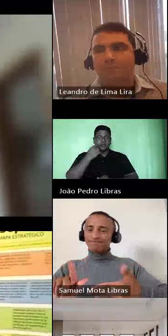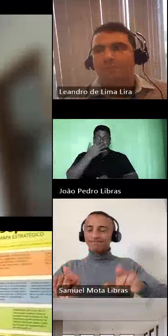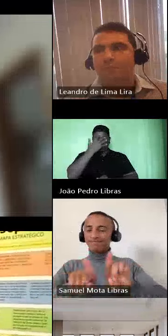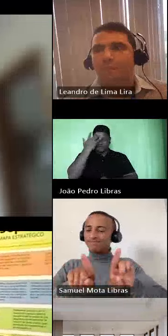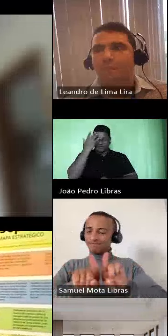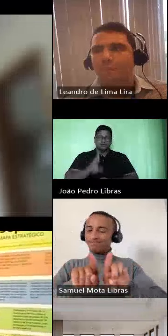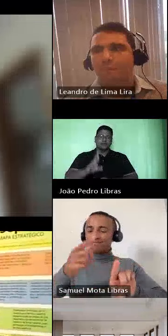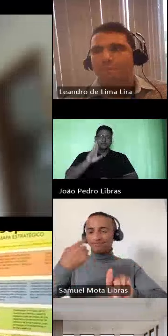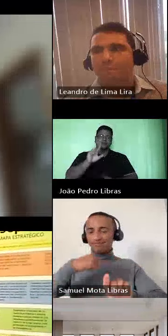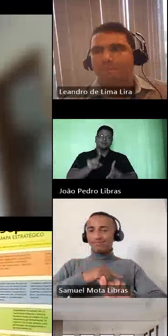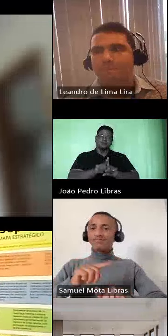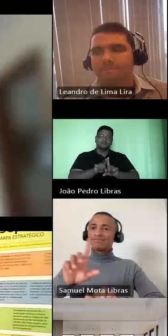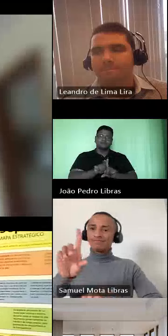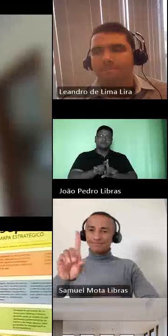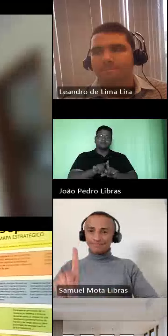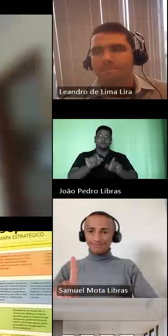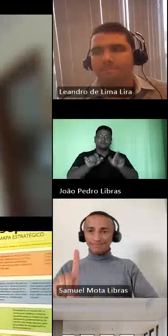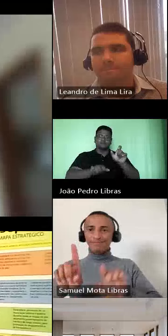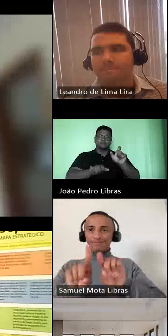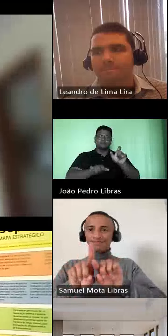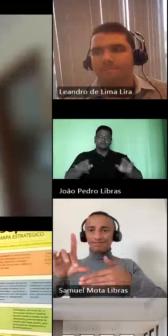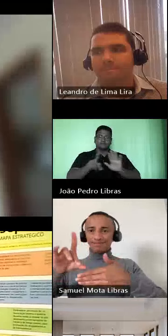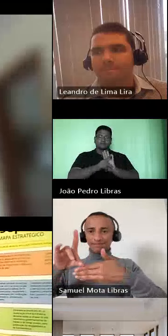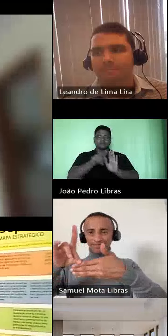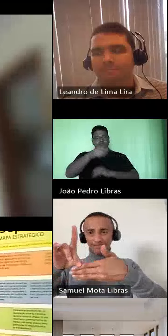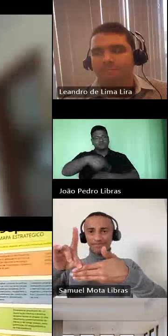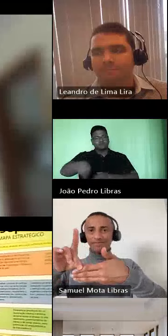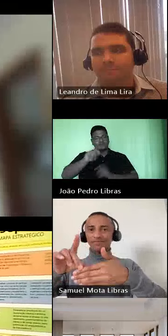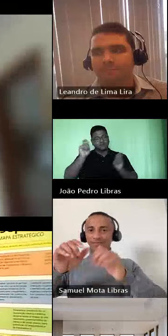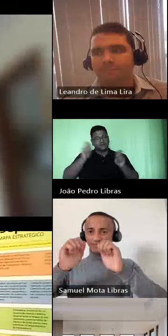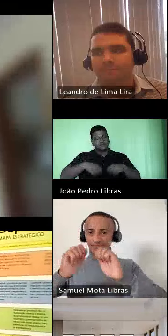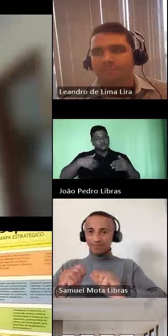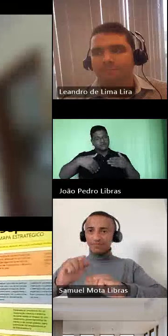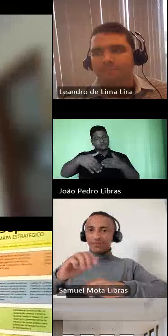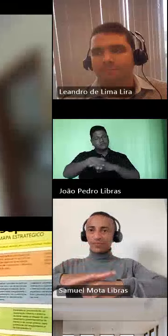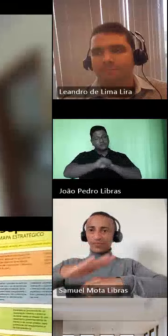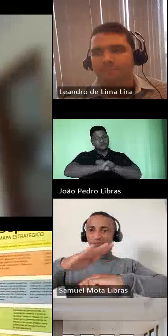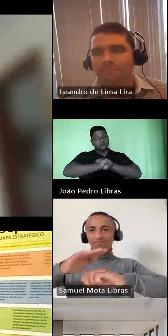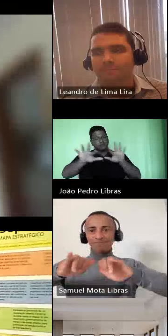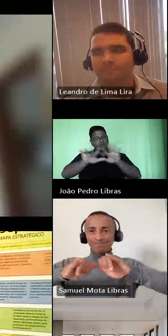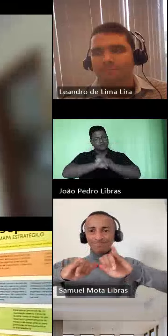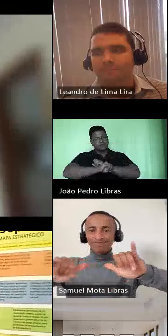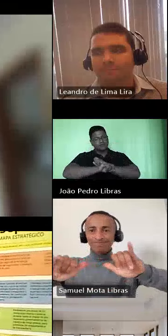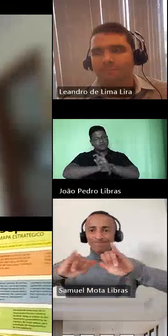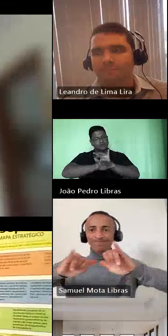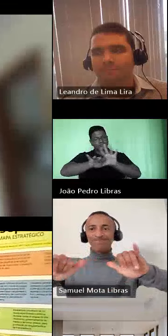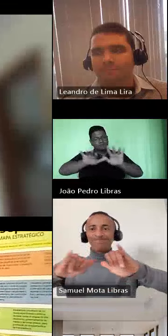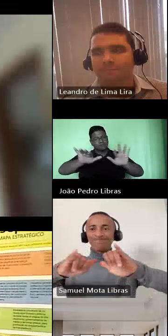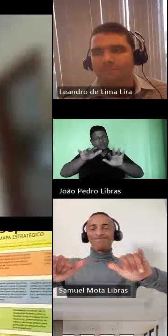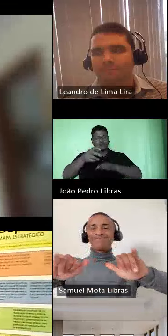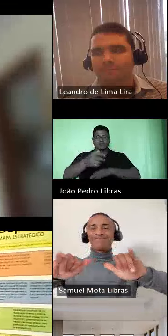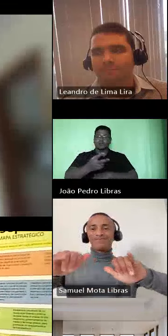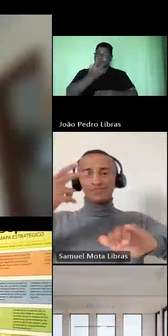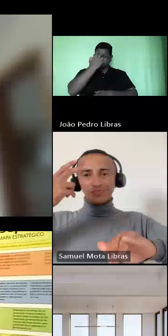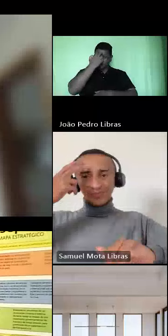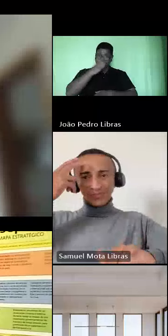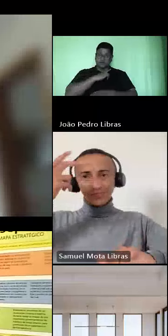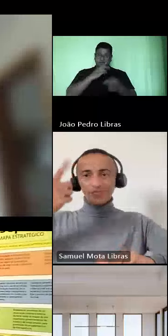enquanto enquanto lideranças para que a gente possa cada vez mais disseminar essa essa cultura de que a gente tem as nossas